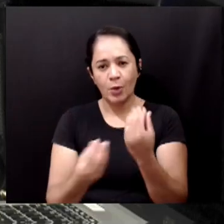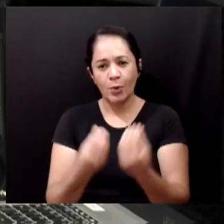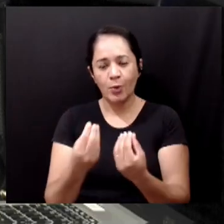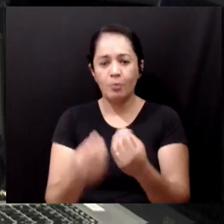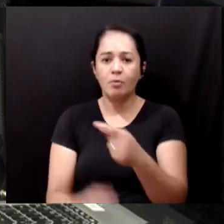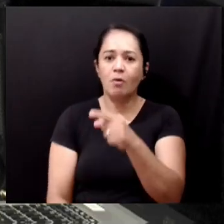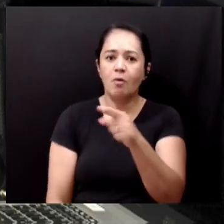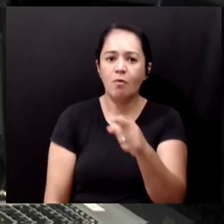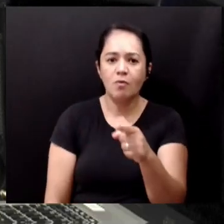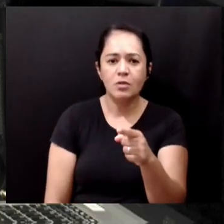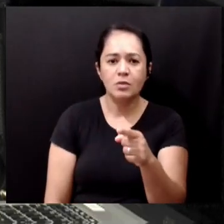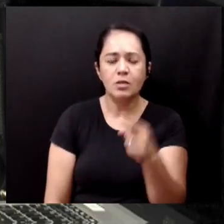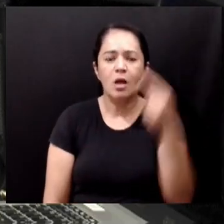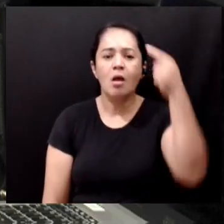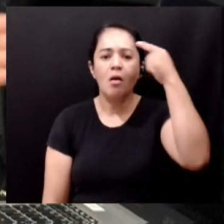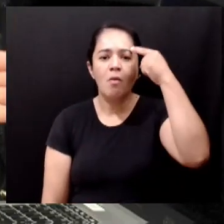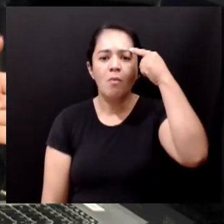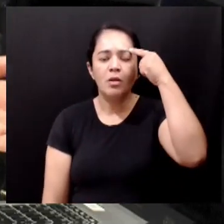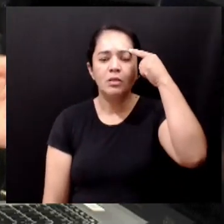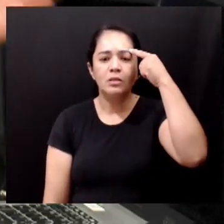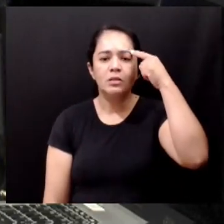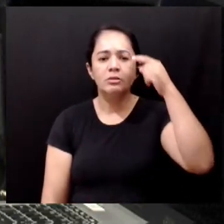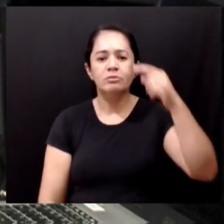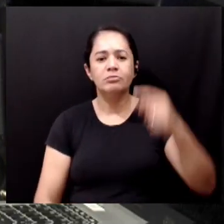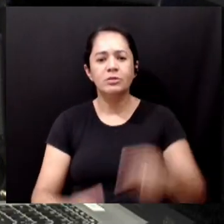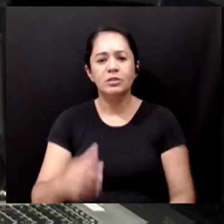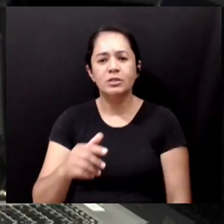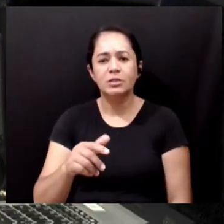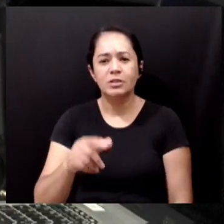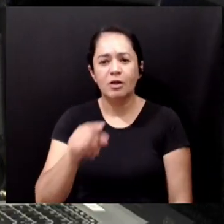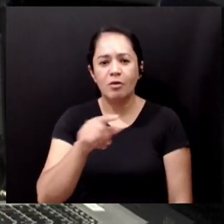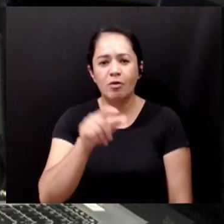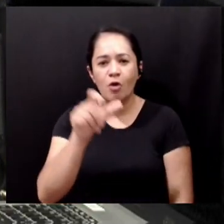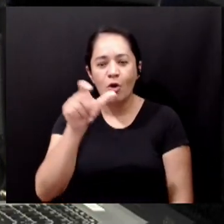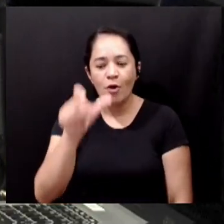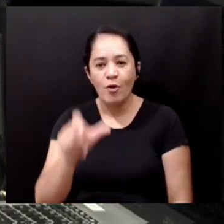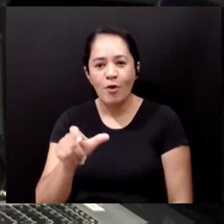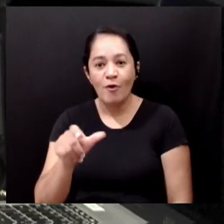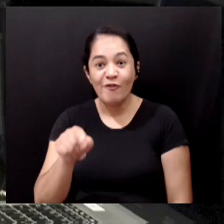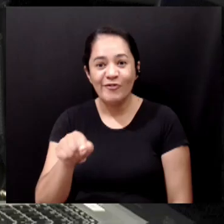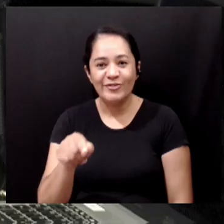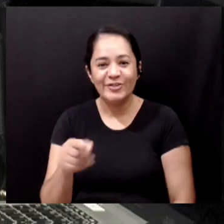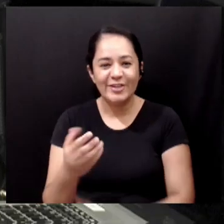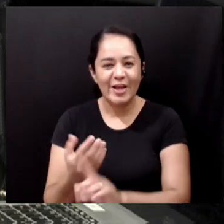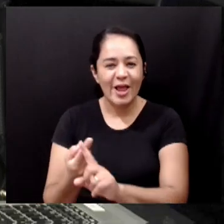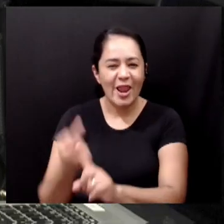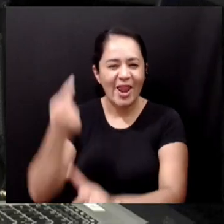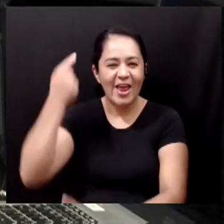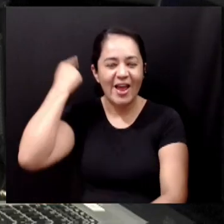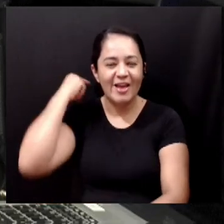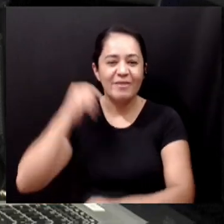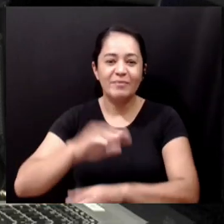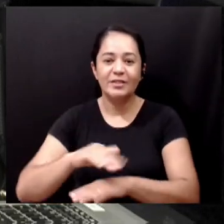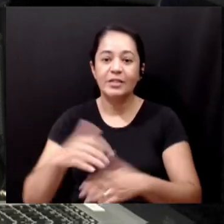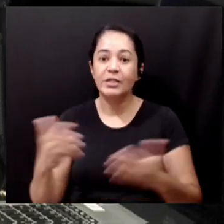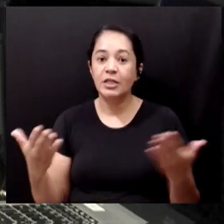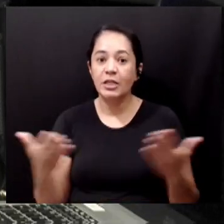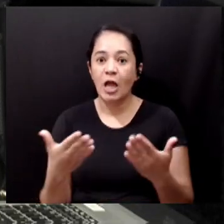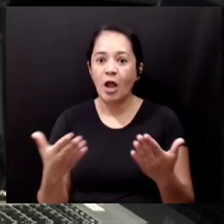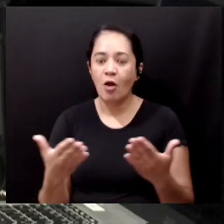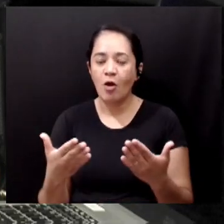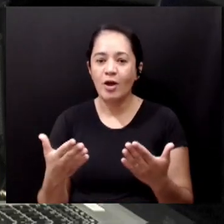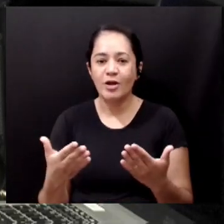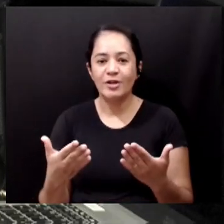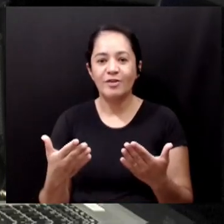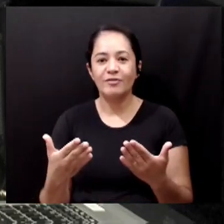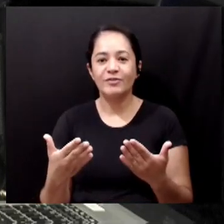pensar naquele Guilherme que a sua mãe contou, que fez a arte lá e depois se surpreendeu com a própria arte, né?